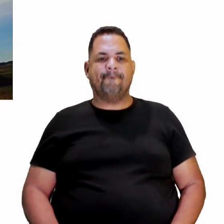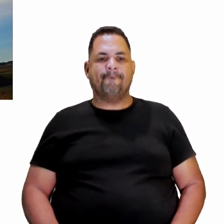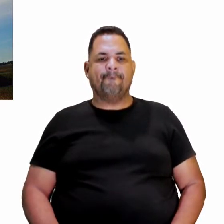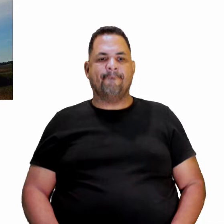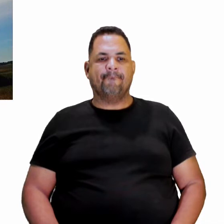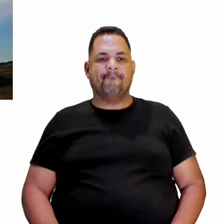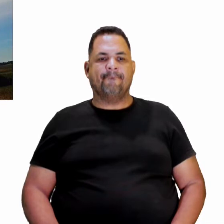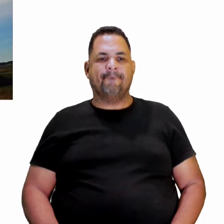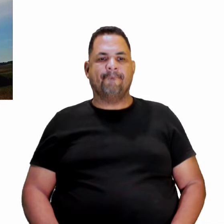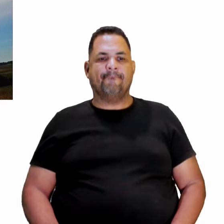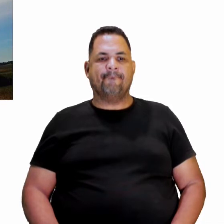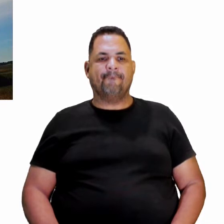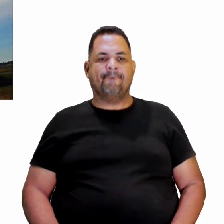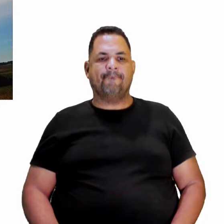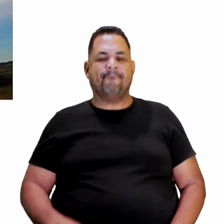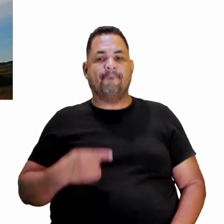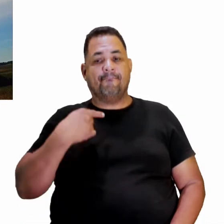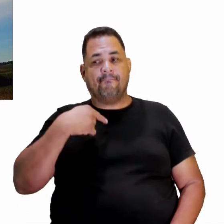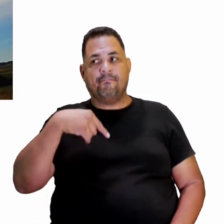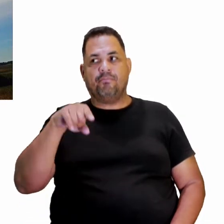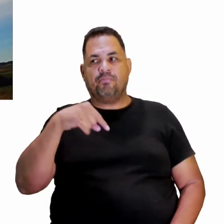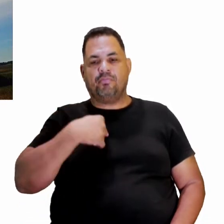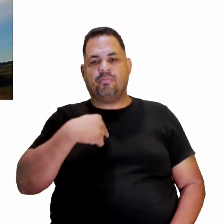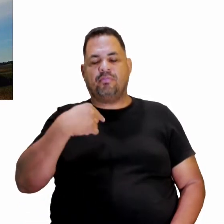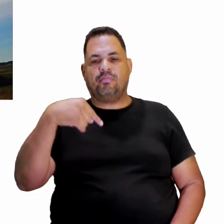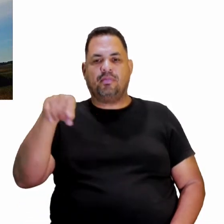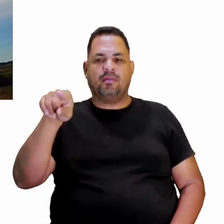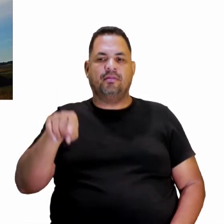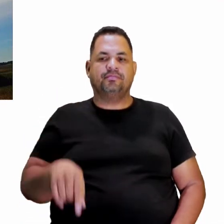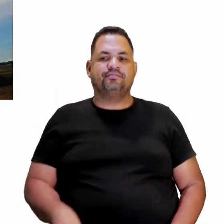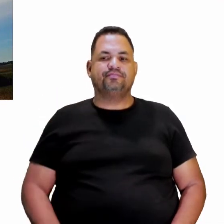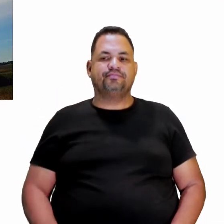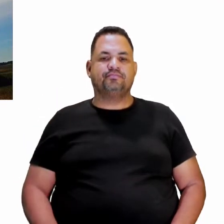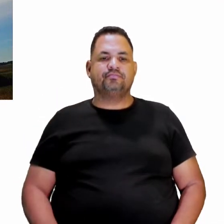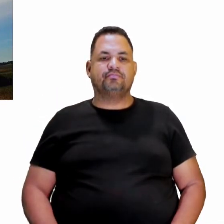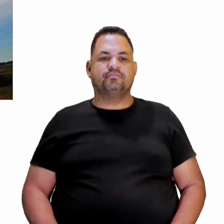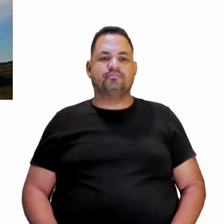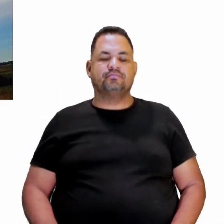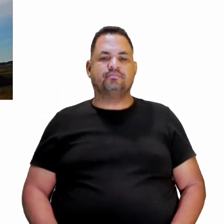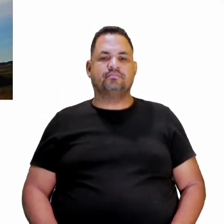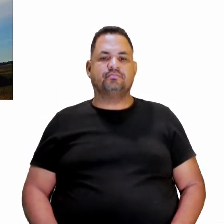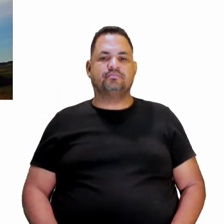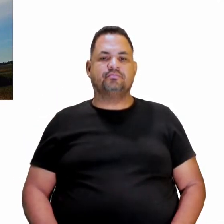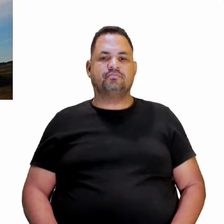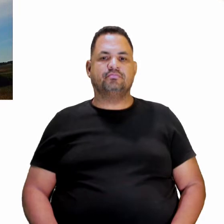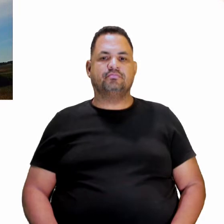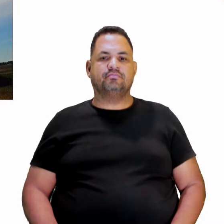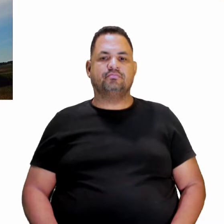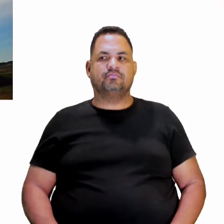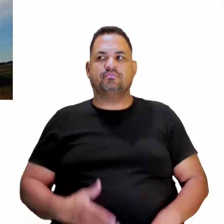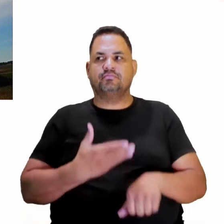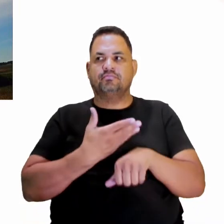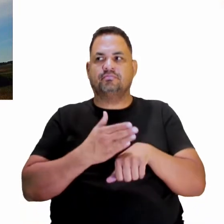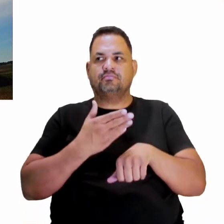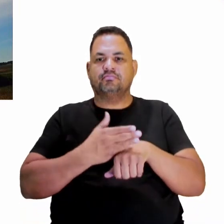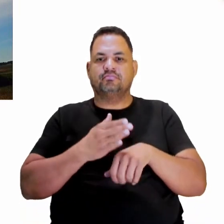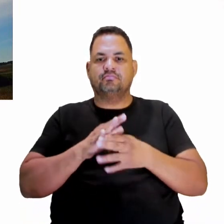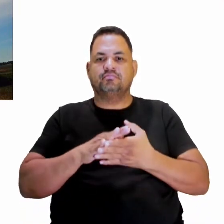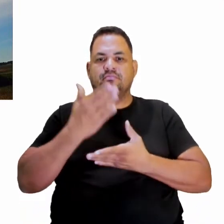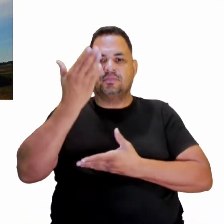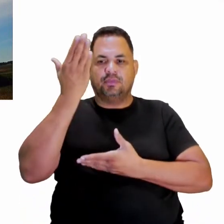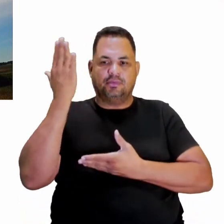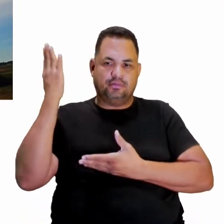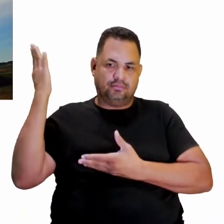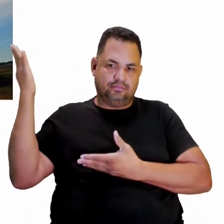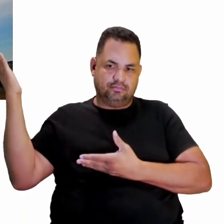went, eu fui parachuting. Eu fui o quê? Praticar paraquedismo,